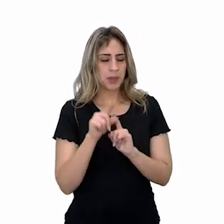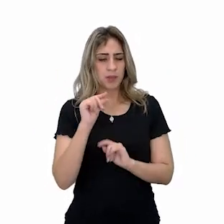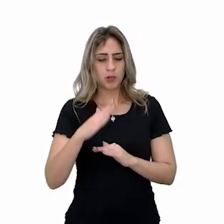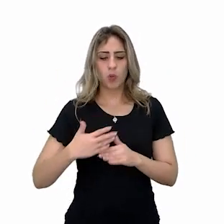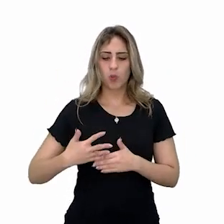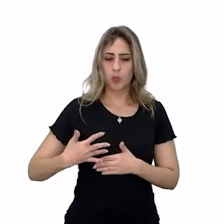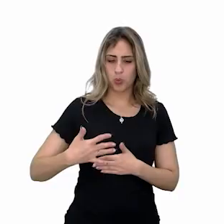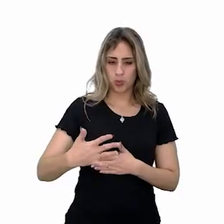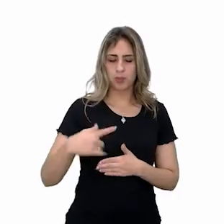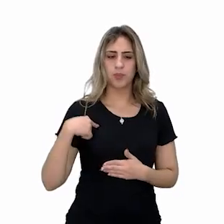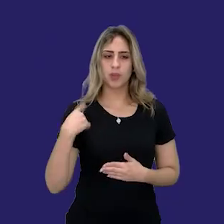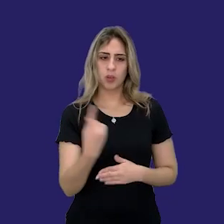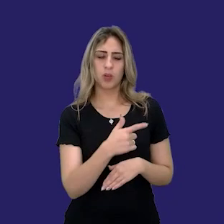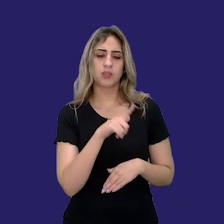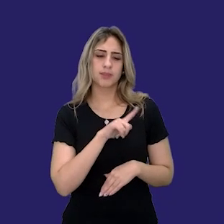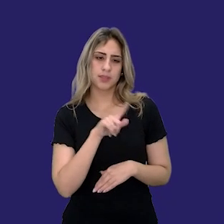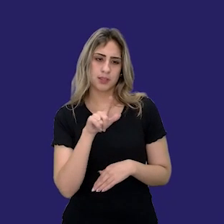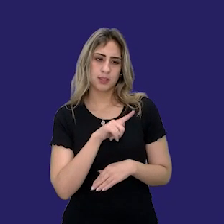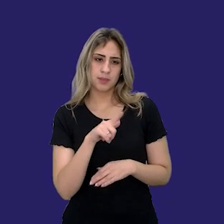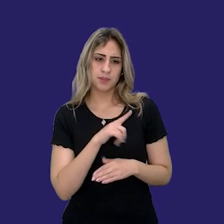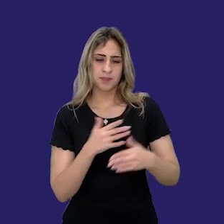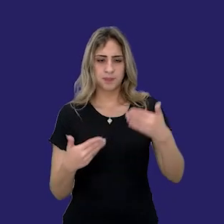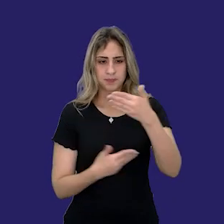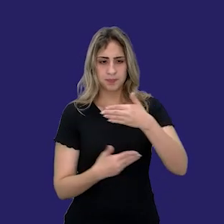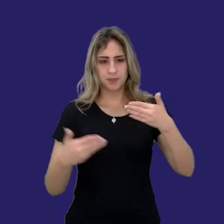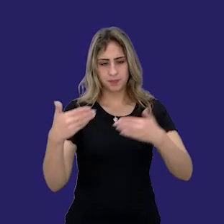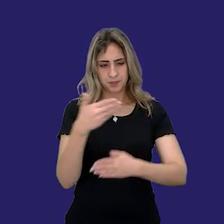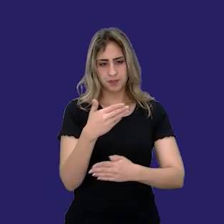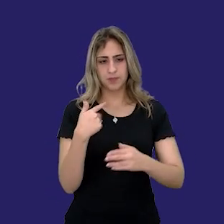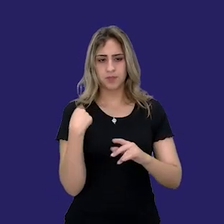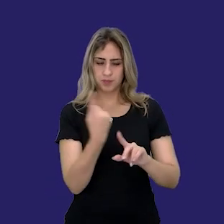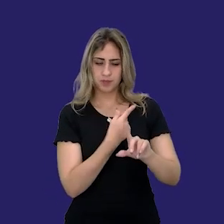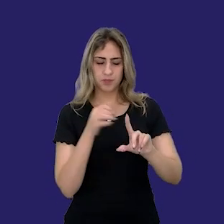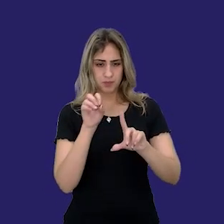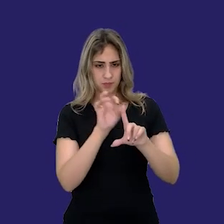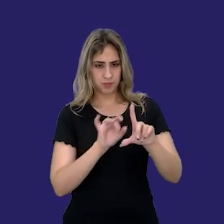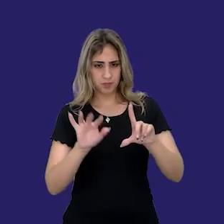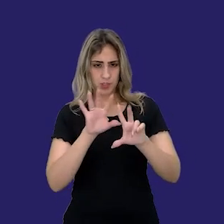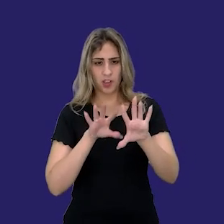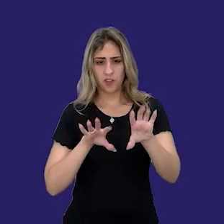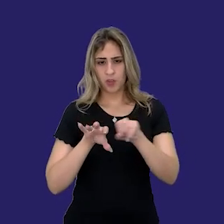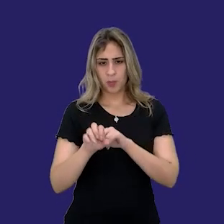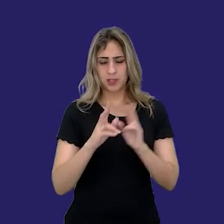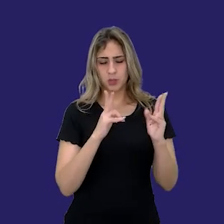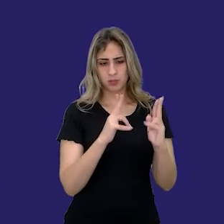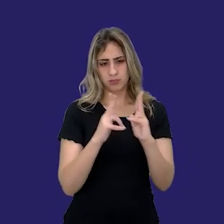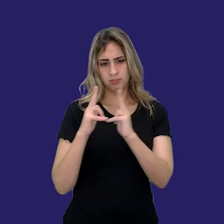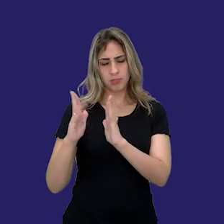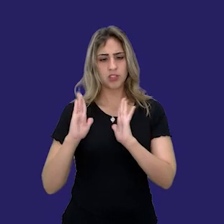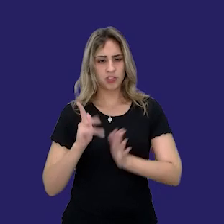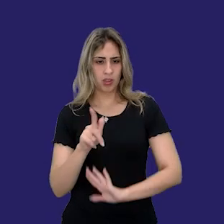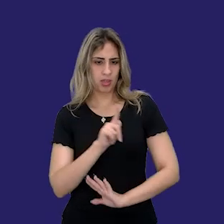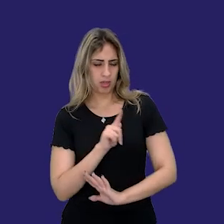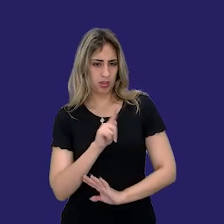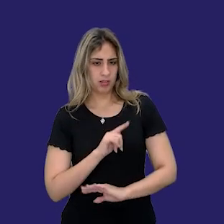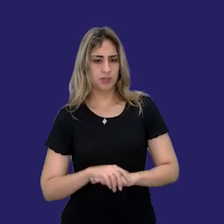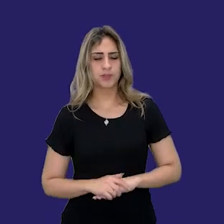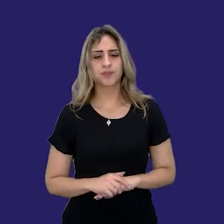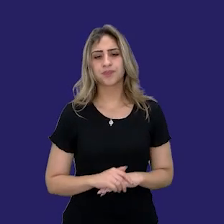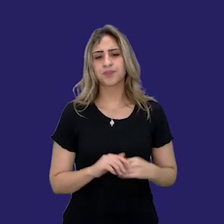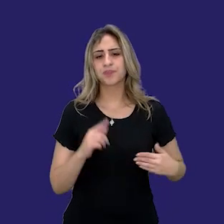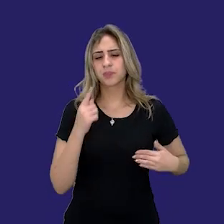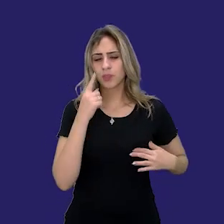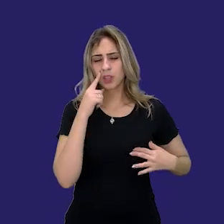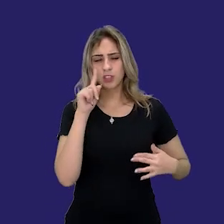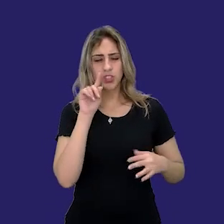mais para frente, nós temos a linha do tempo das nossas formações. Olha nós aqui no